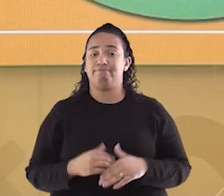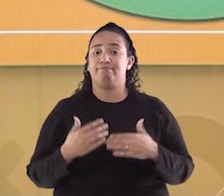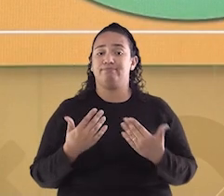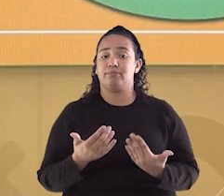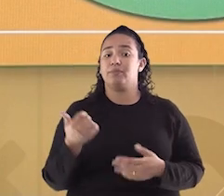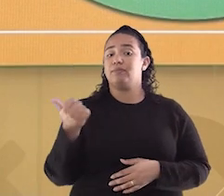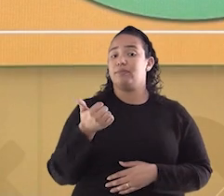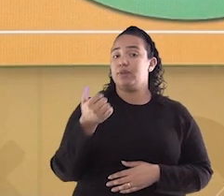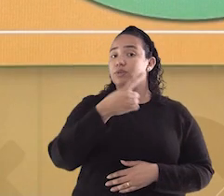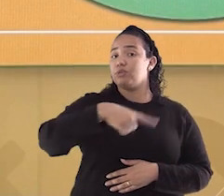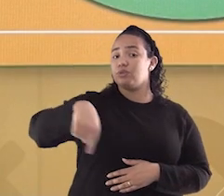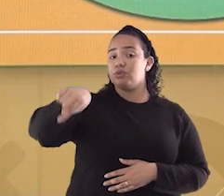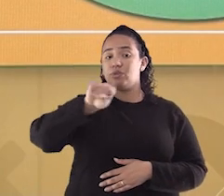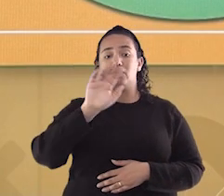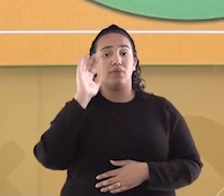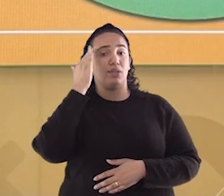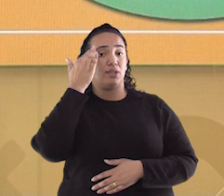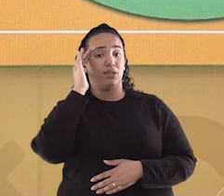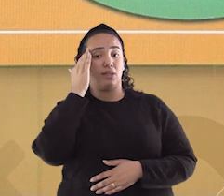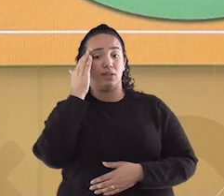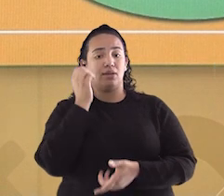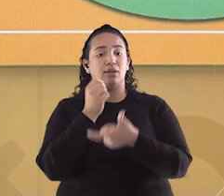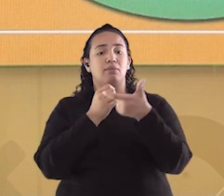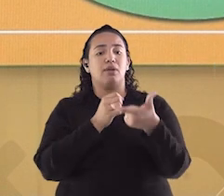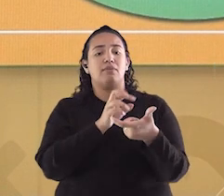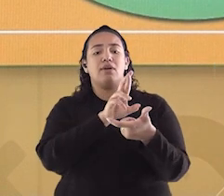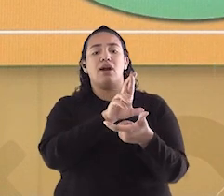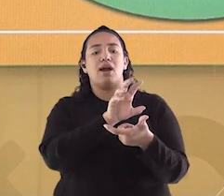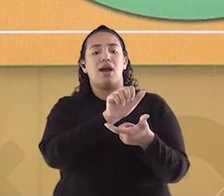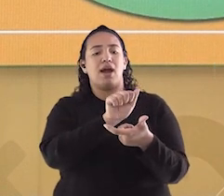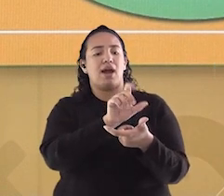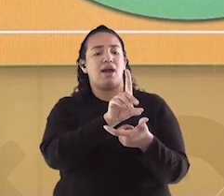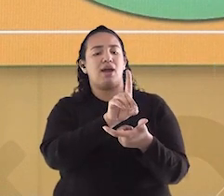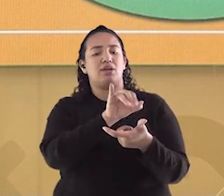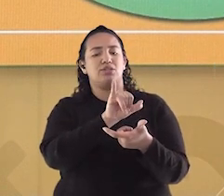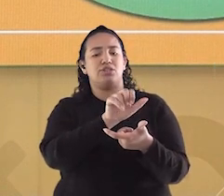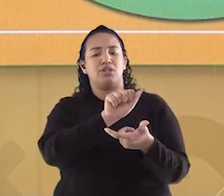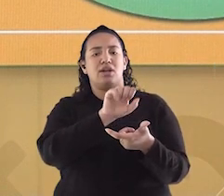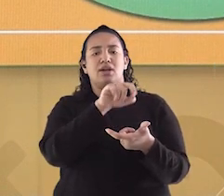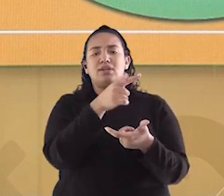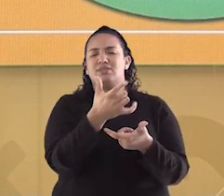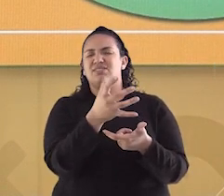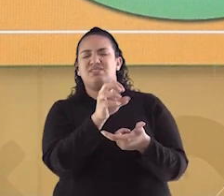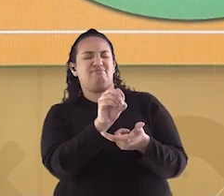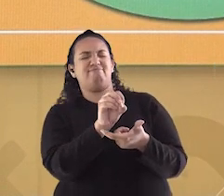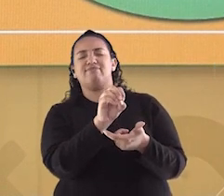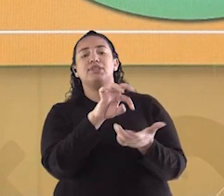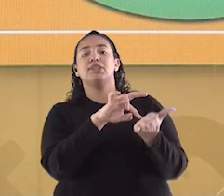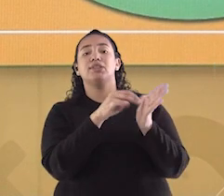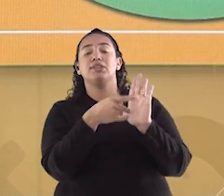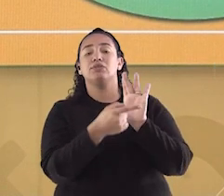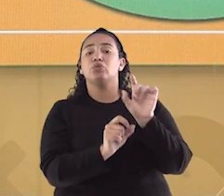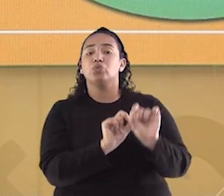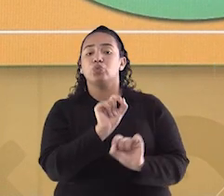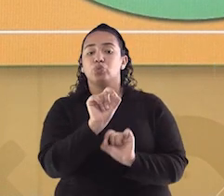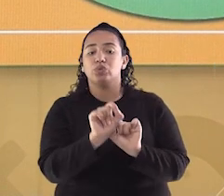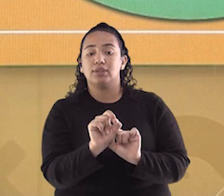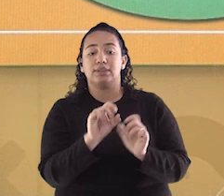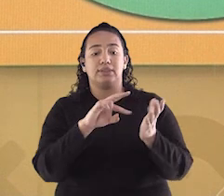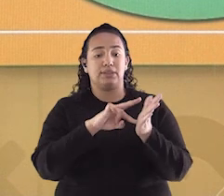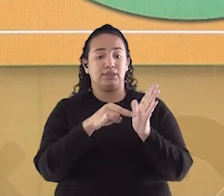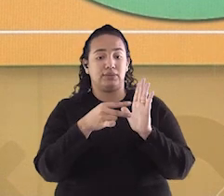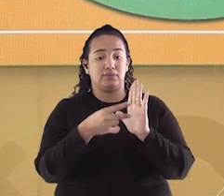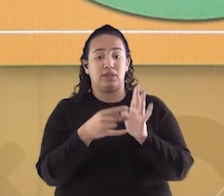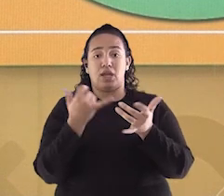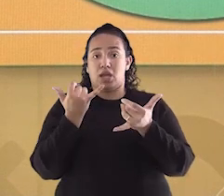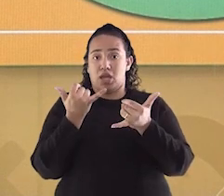Bom, primeiramente a gente vai buscar entender o conceito de radiação. O que significa essa palavra, né? Radiação é a propagação de energia